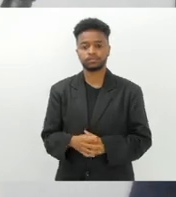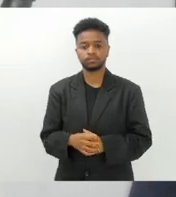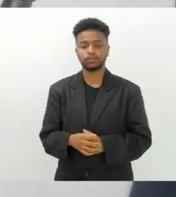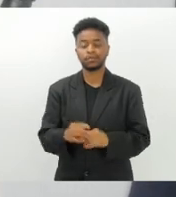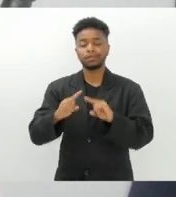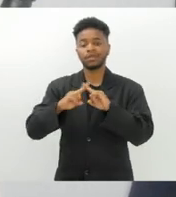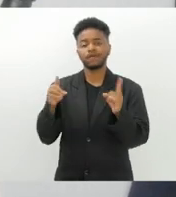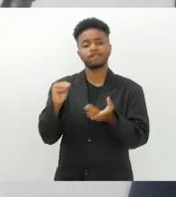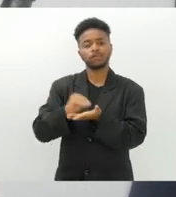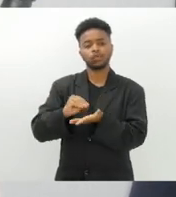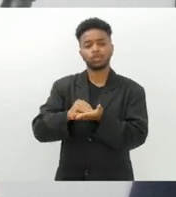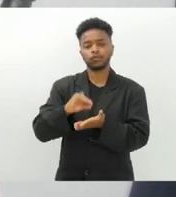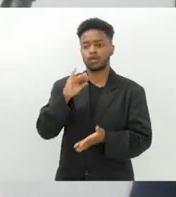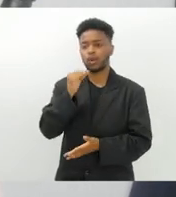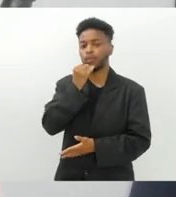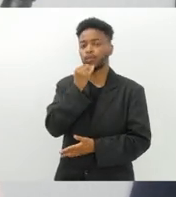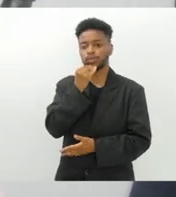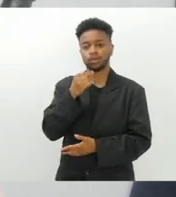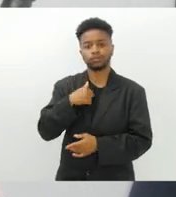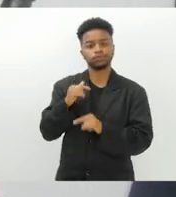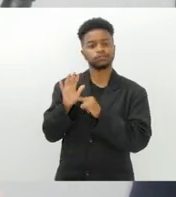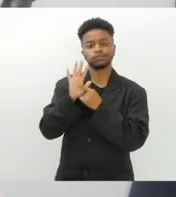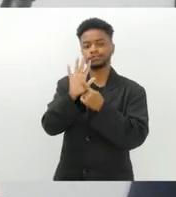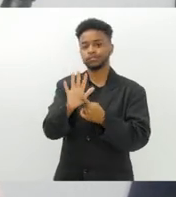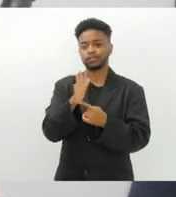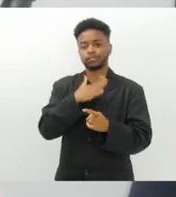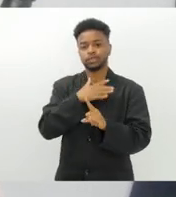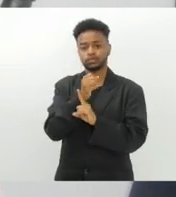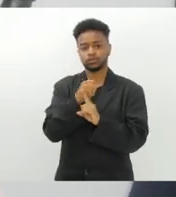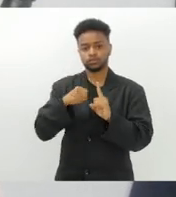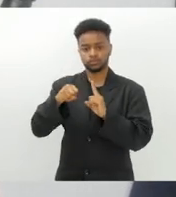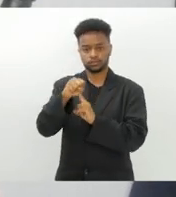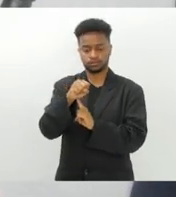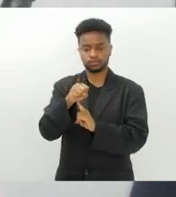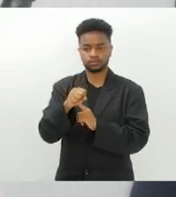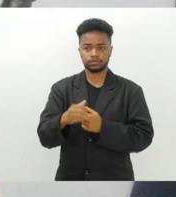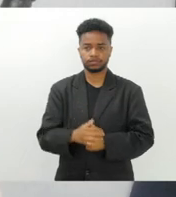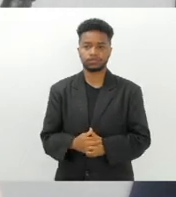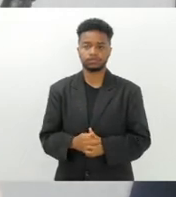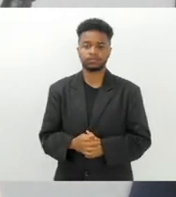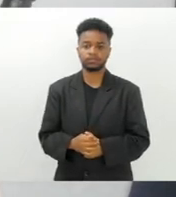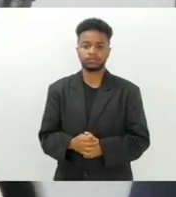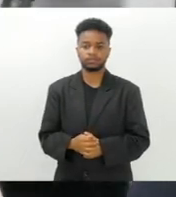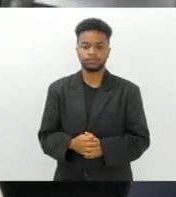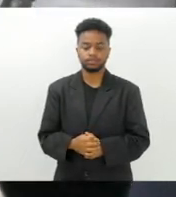mas me faltava a oportunidade de mostrar isso para a minha sociedade.